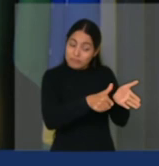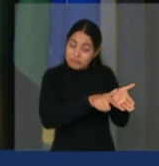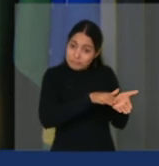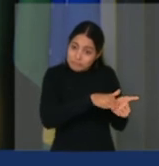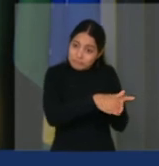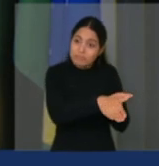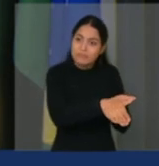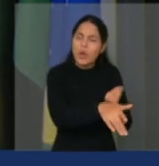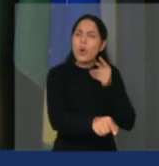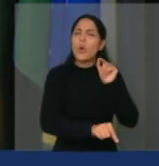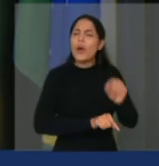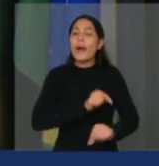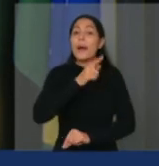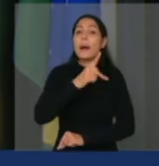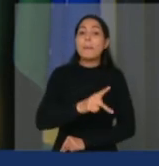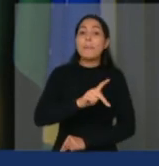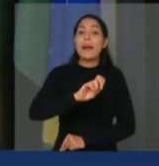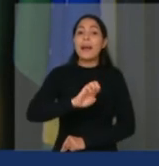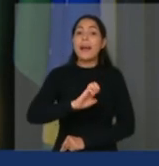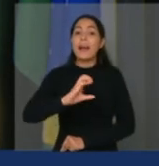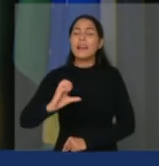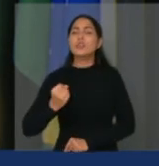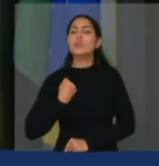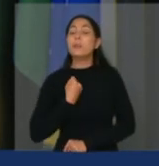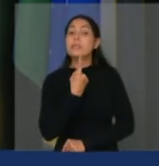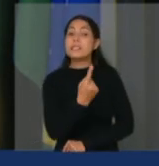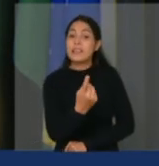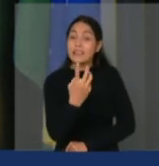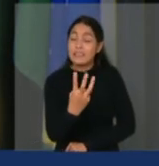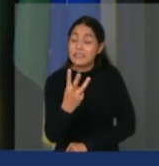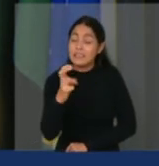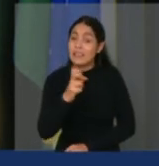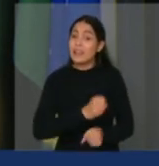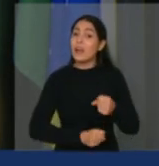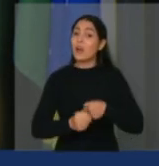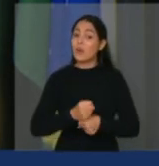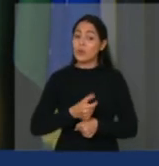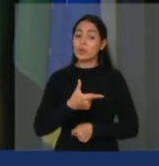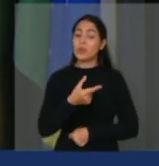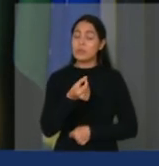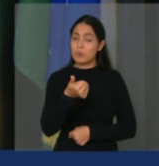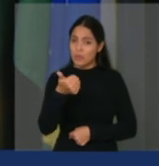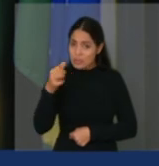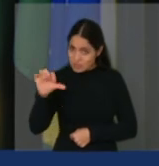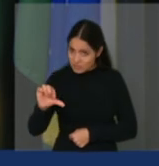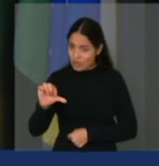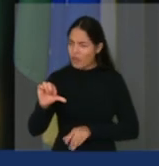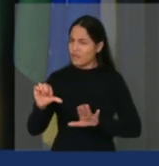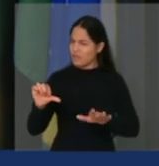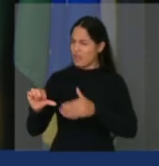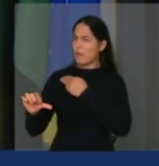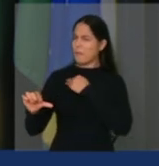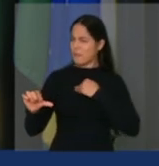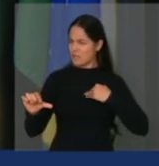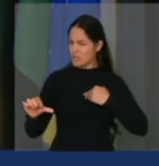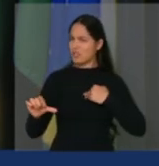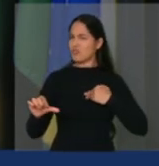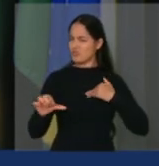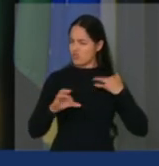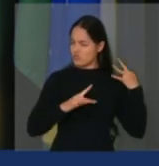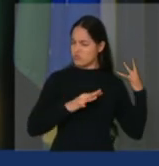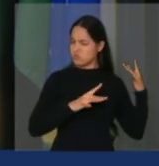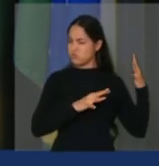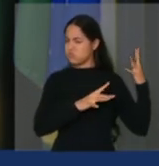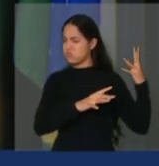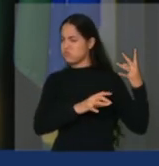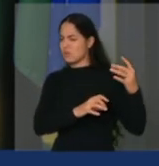que 135/2019 que todos sabem que houve uma verdadeira força-tarefa por alguns ministros para poder estar